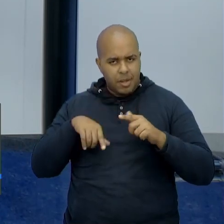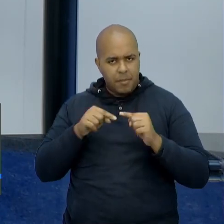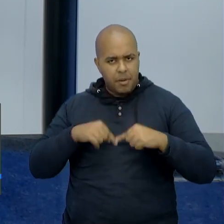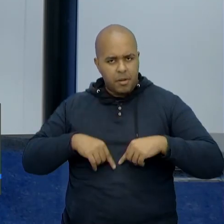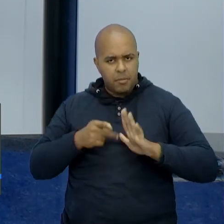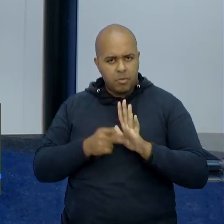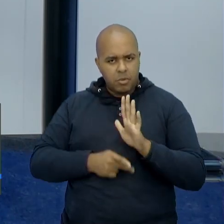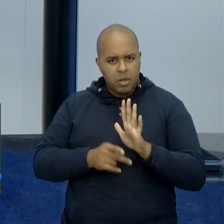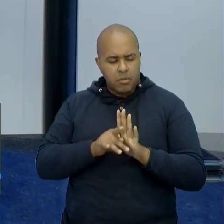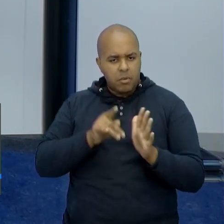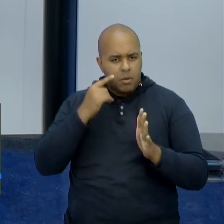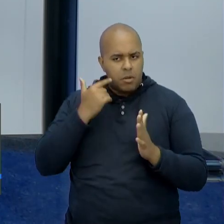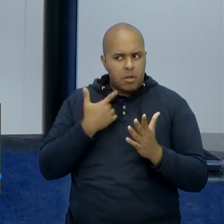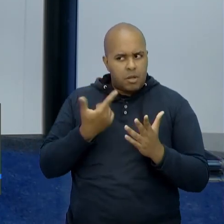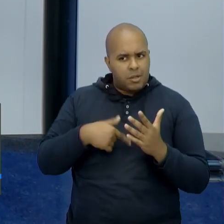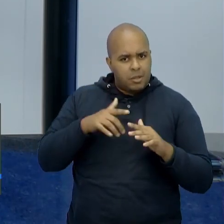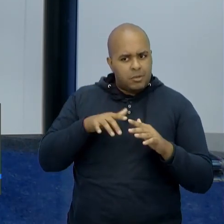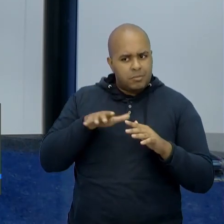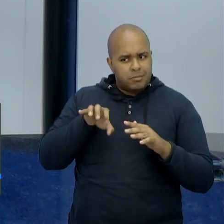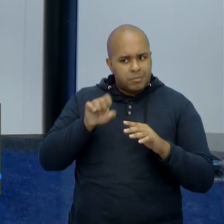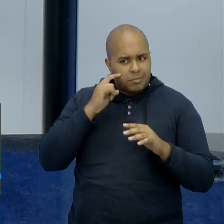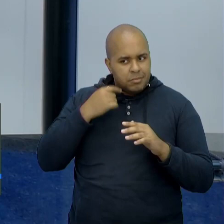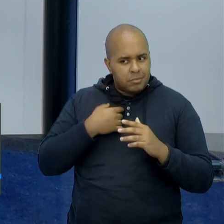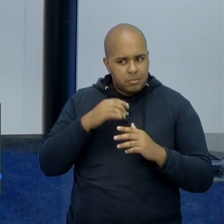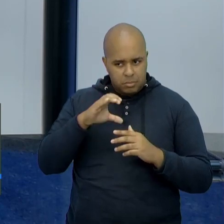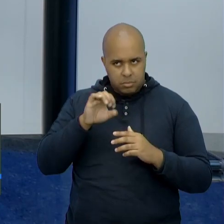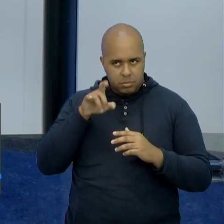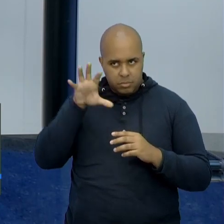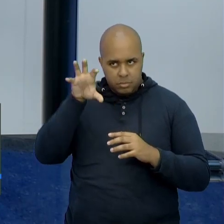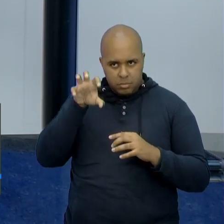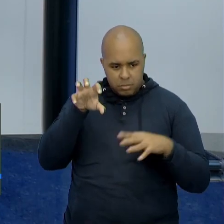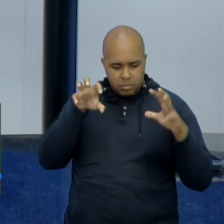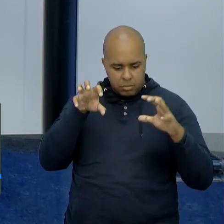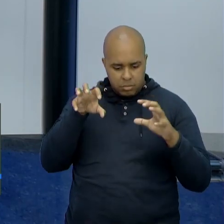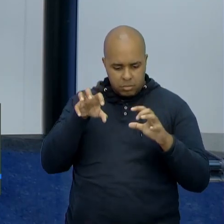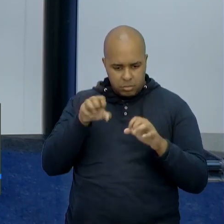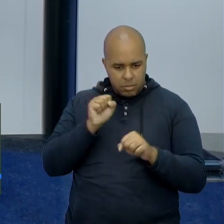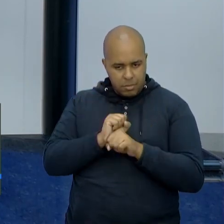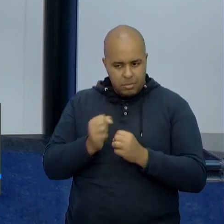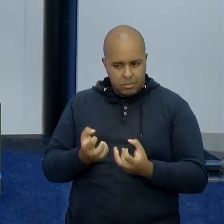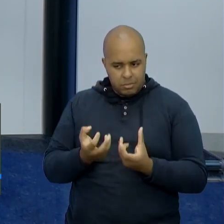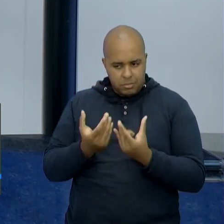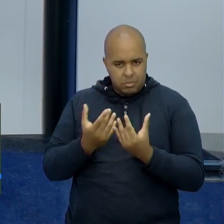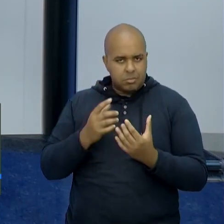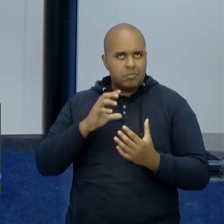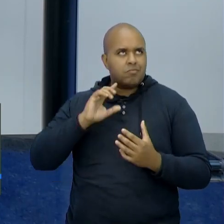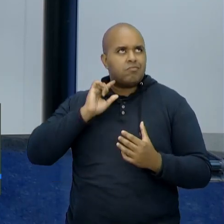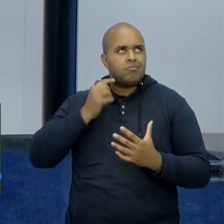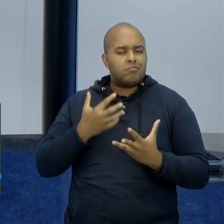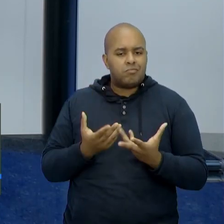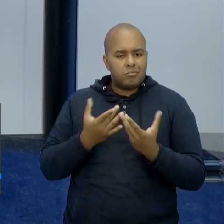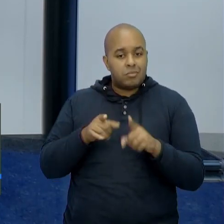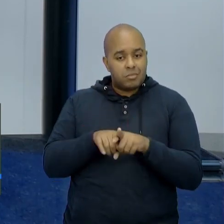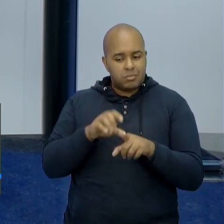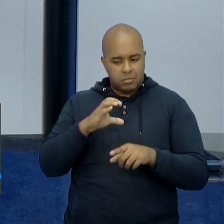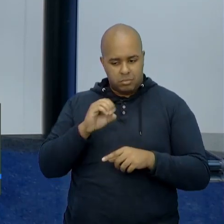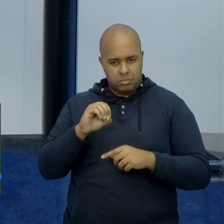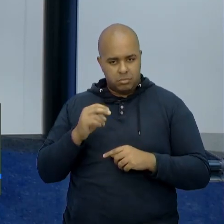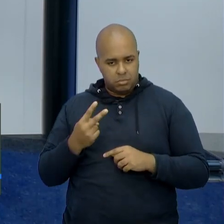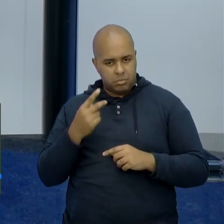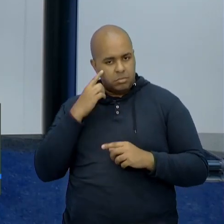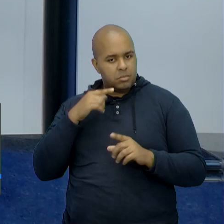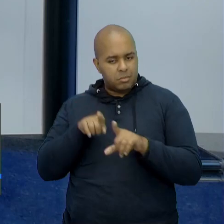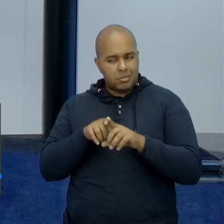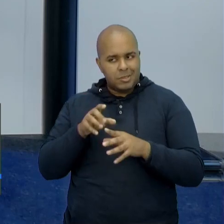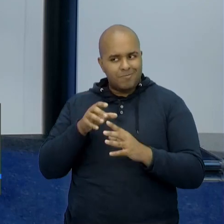com projetos que sequestrem CO2, que deixem de emitir CO2 e também